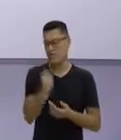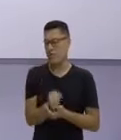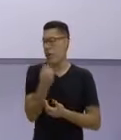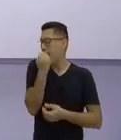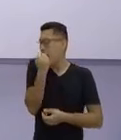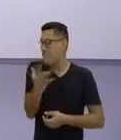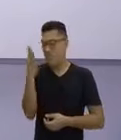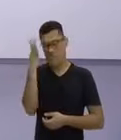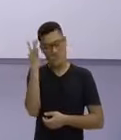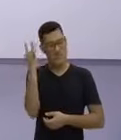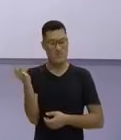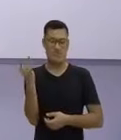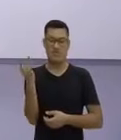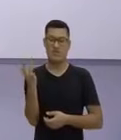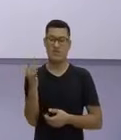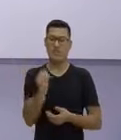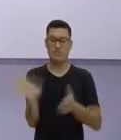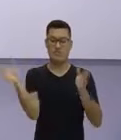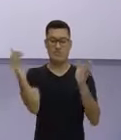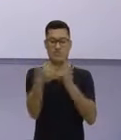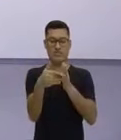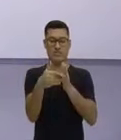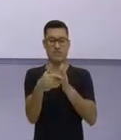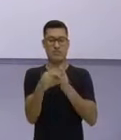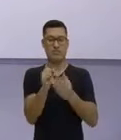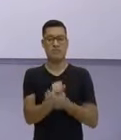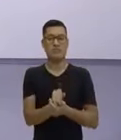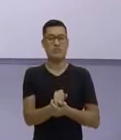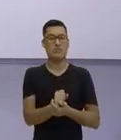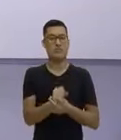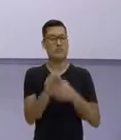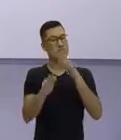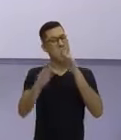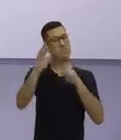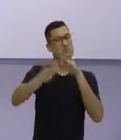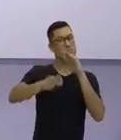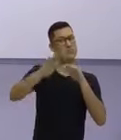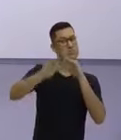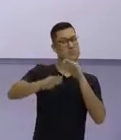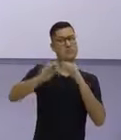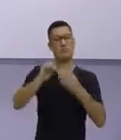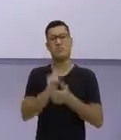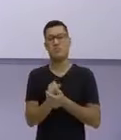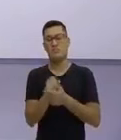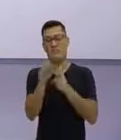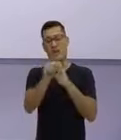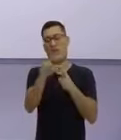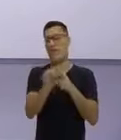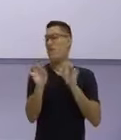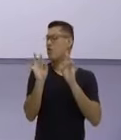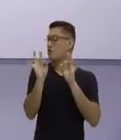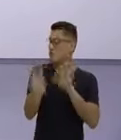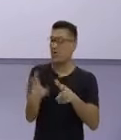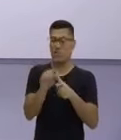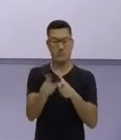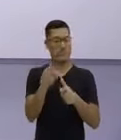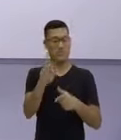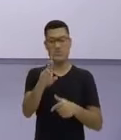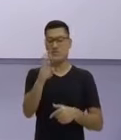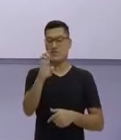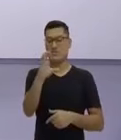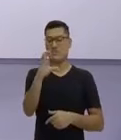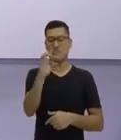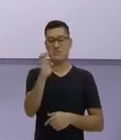fácil. Última aí, quem ficou perguntando, e o 12? Não vai usar aquele 12? Ele, não, porque lá no caso é só o preço da venda, né? É só a receita, tá? Então, tem questões